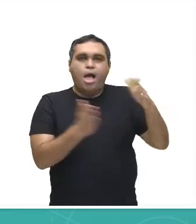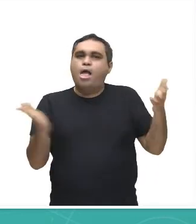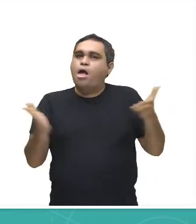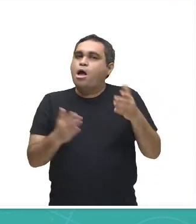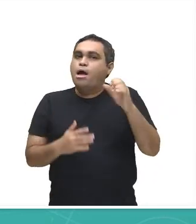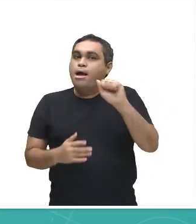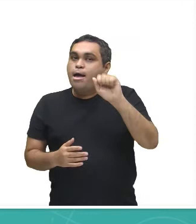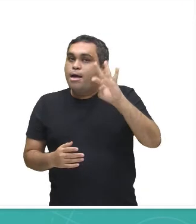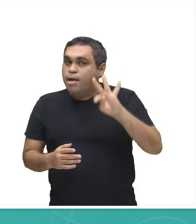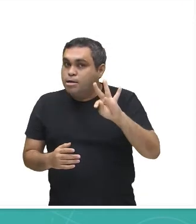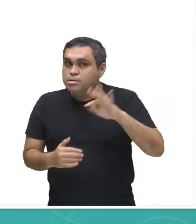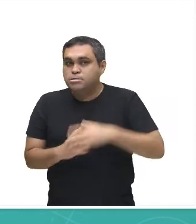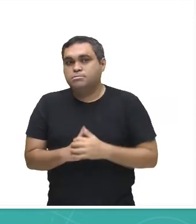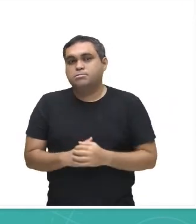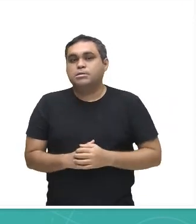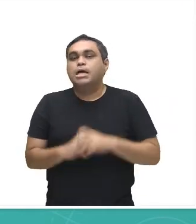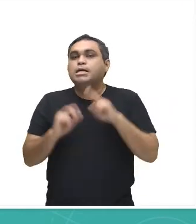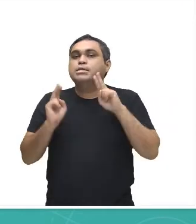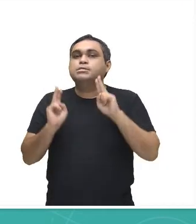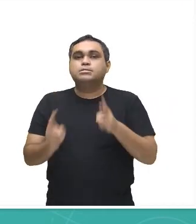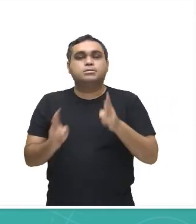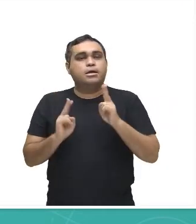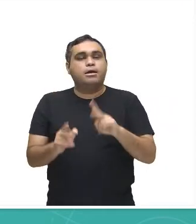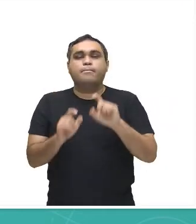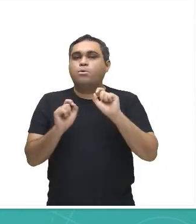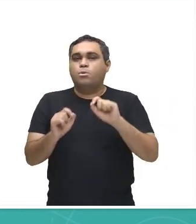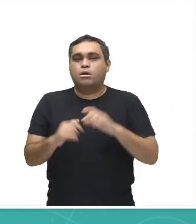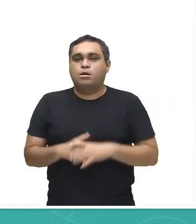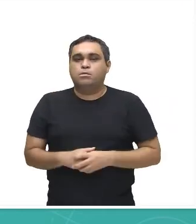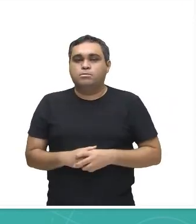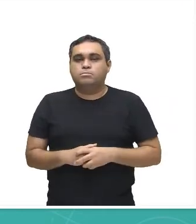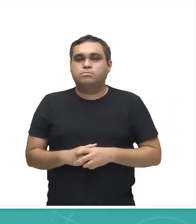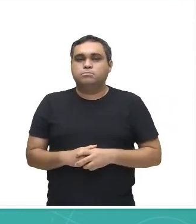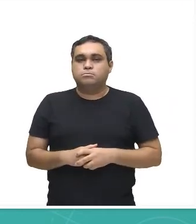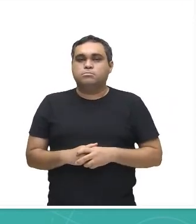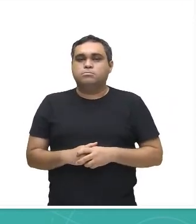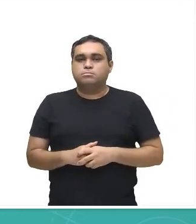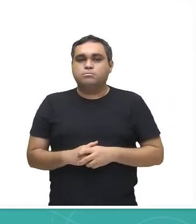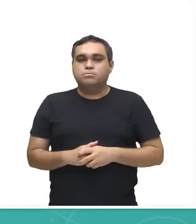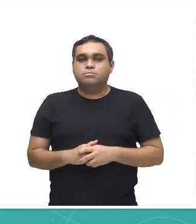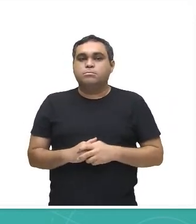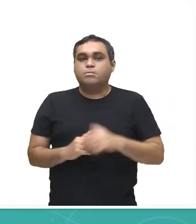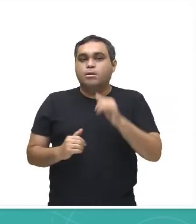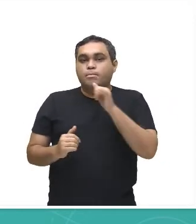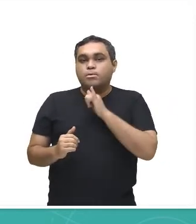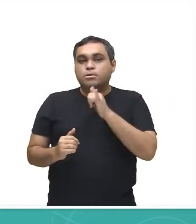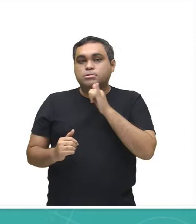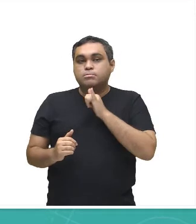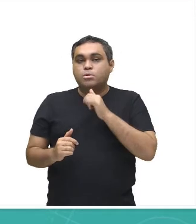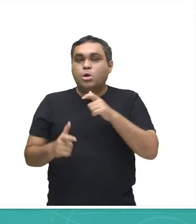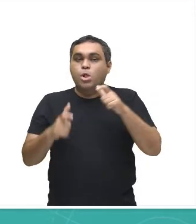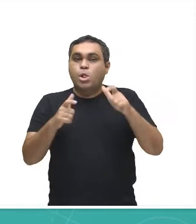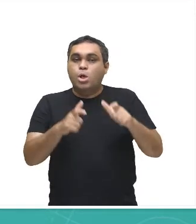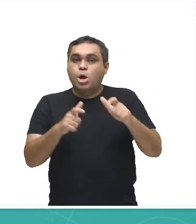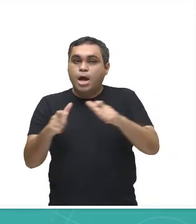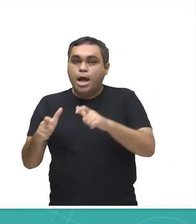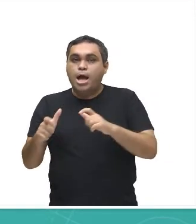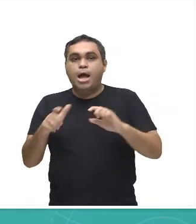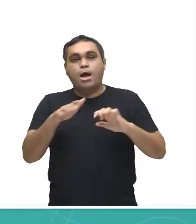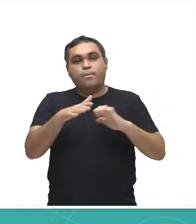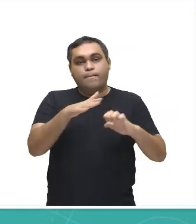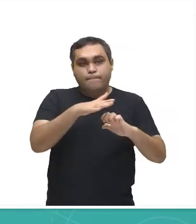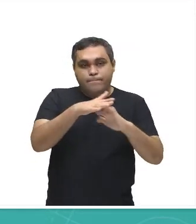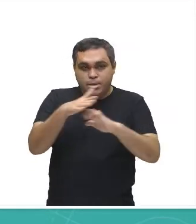as vezes que você se referir a companies, workplaces. No caso, são